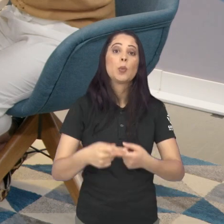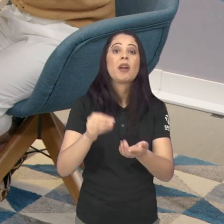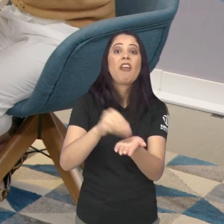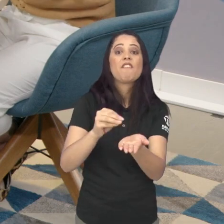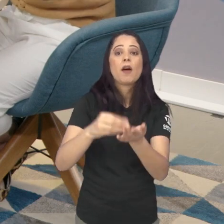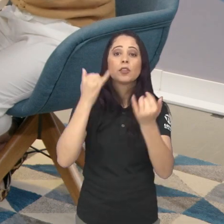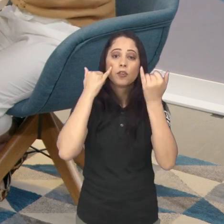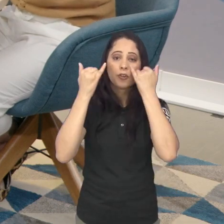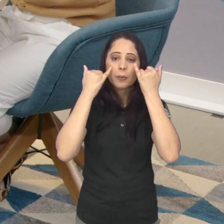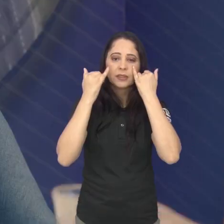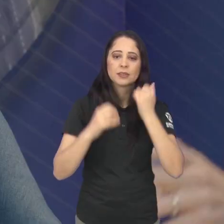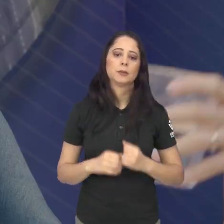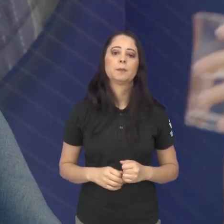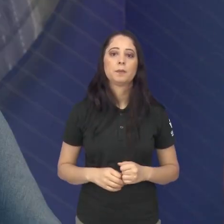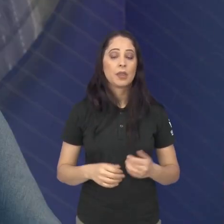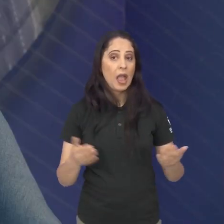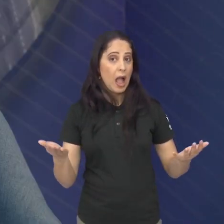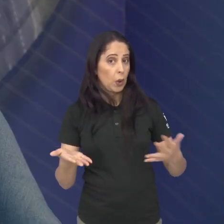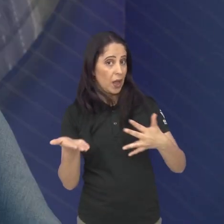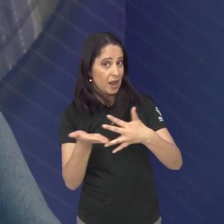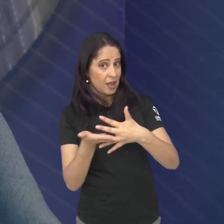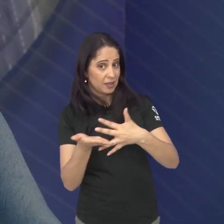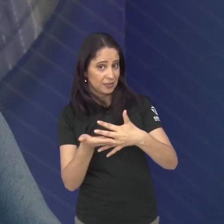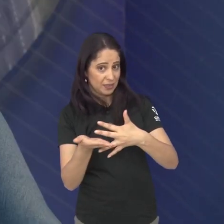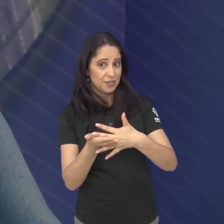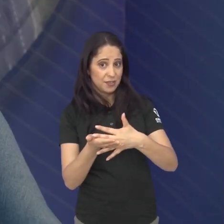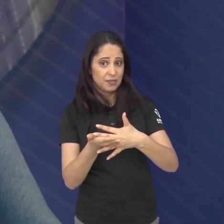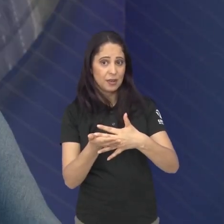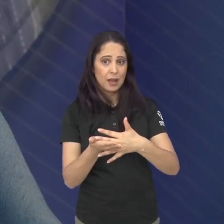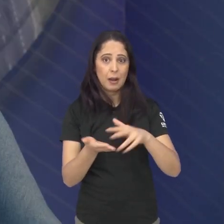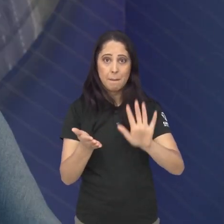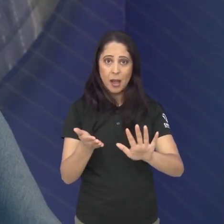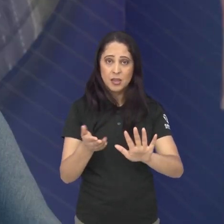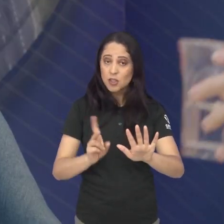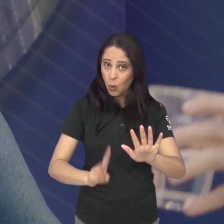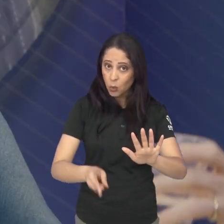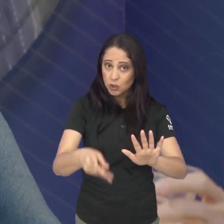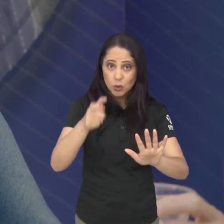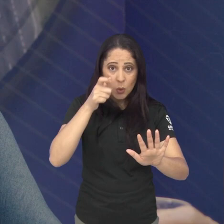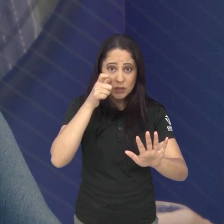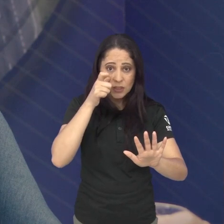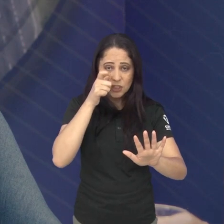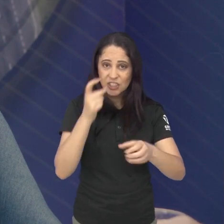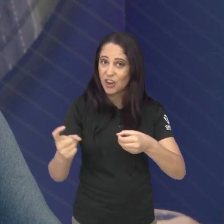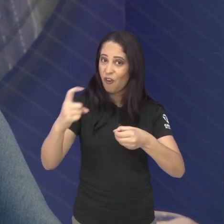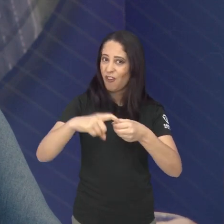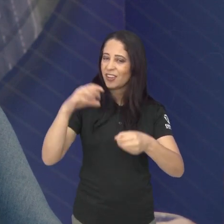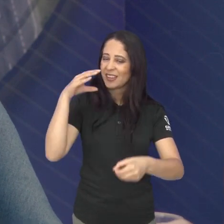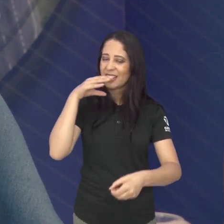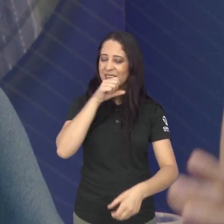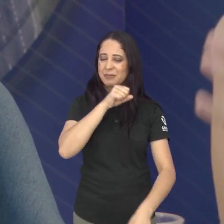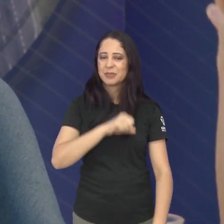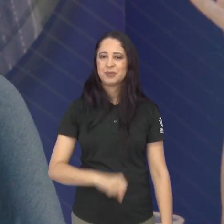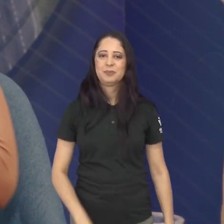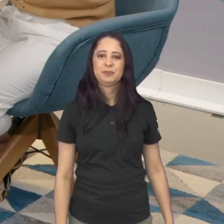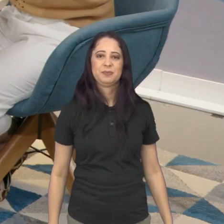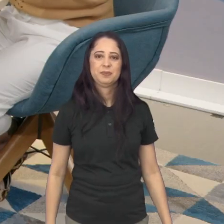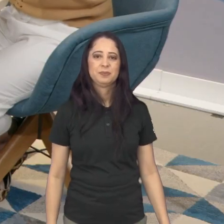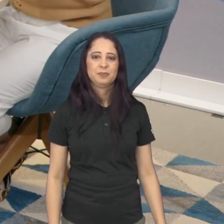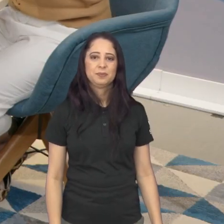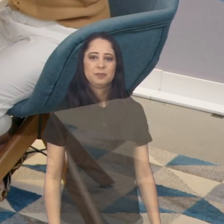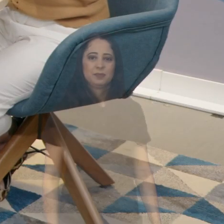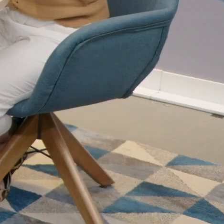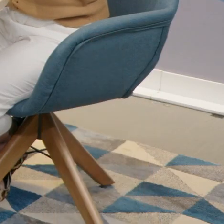de informação. Bom, é isso. A gente vai para a nossa primeira pausa de hoje, mas fique com a gente, porque voltamos já já.